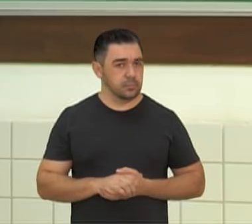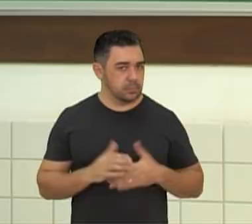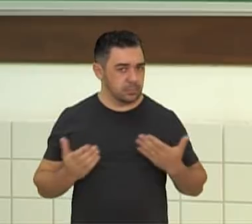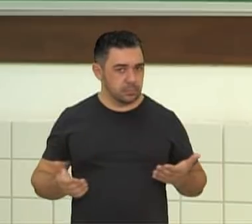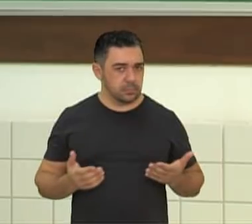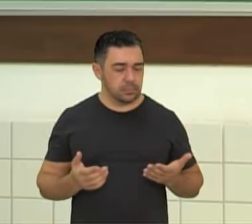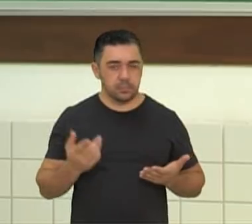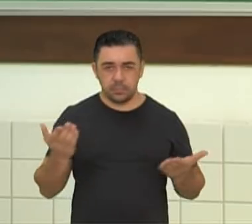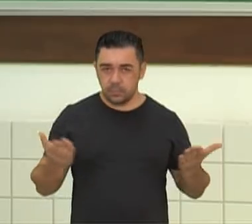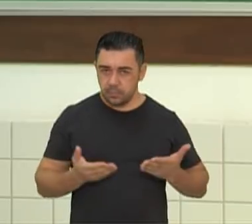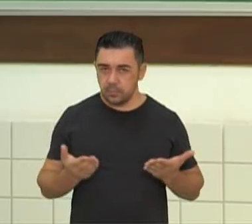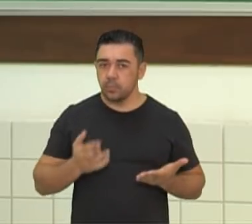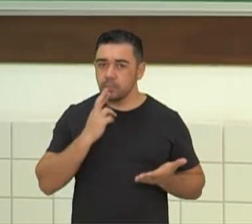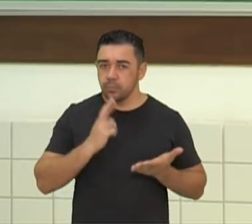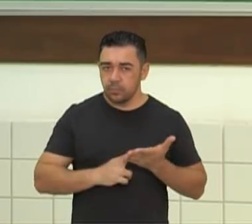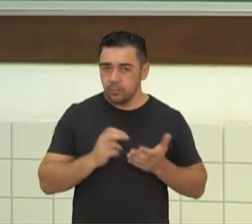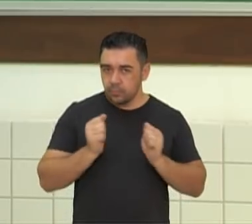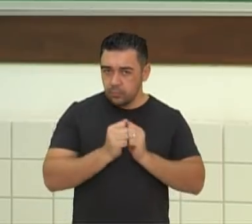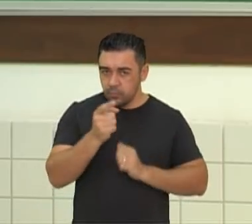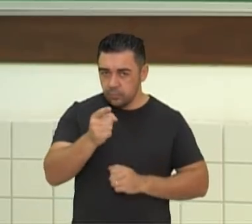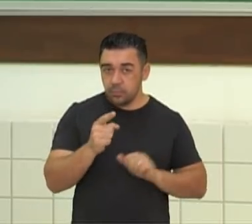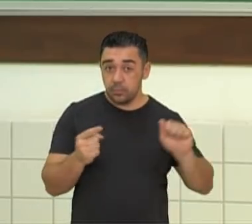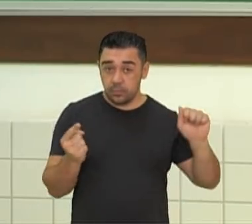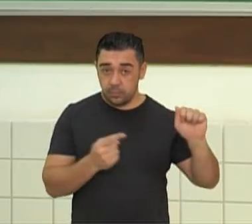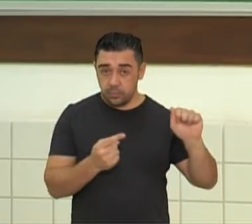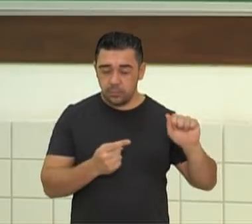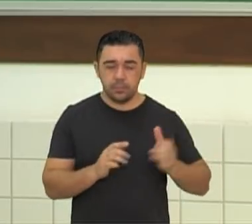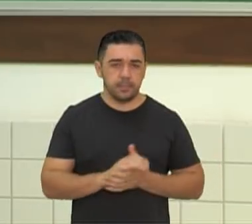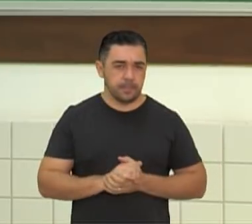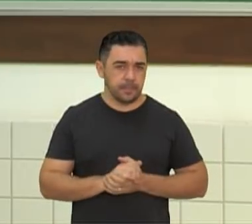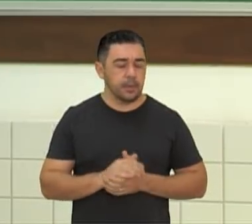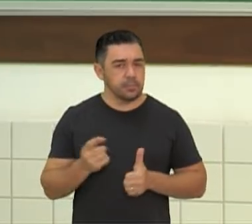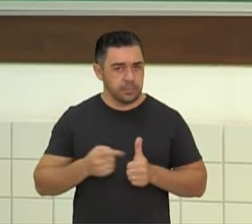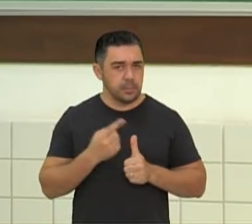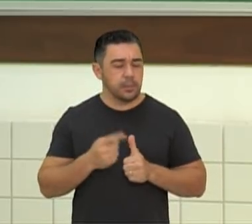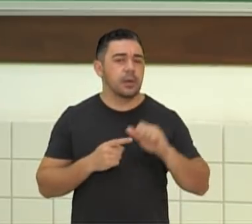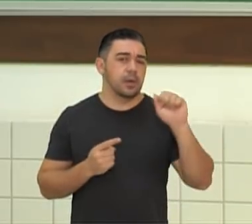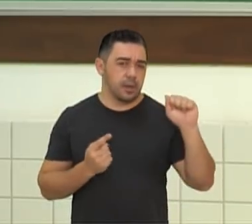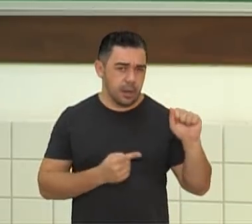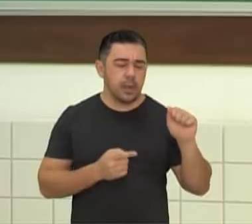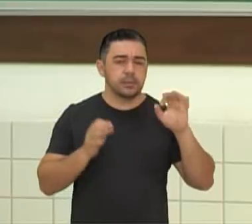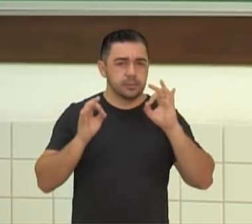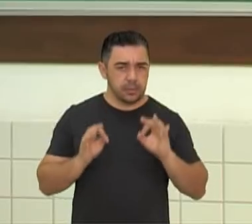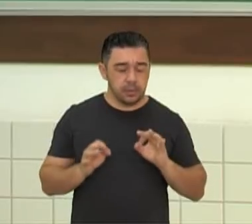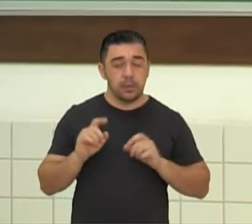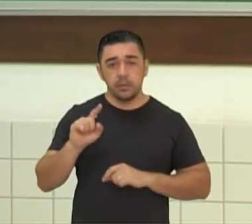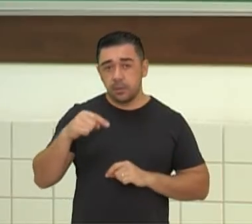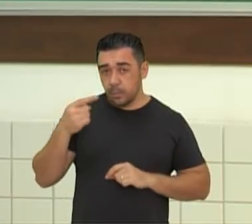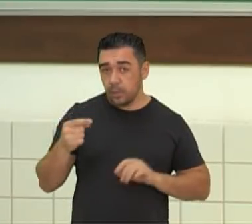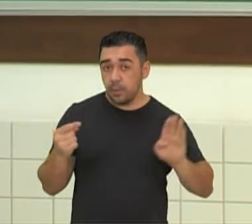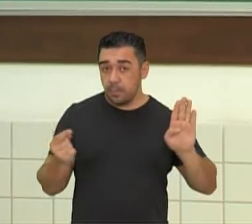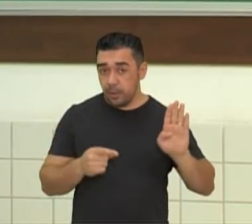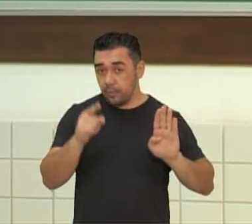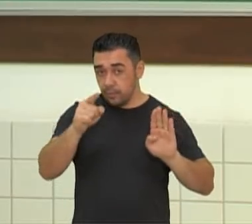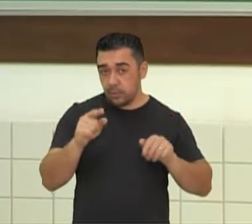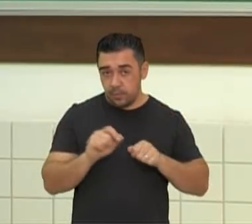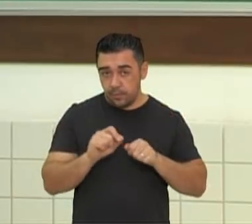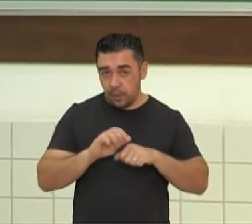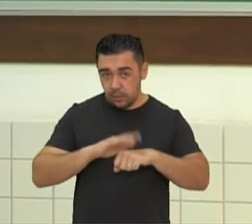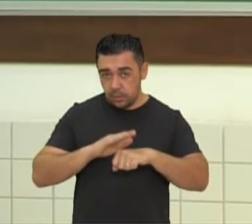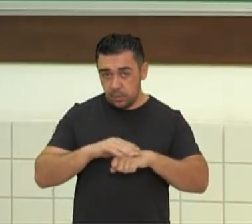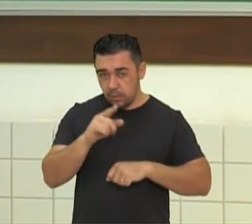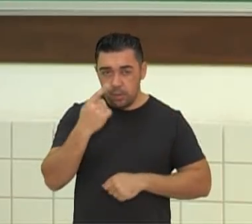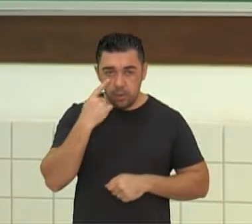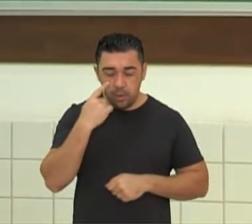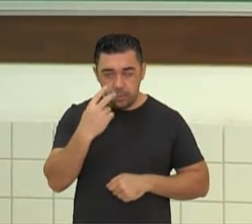Então, pessoal, eu quero fazer agora com vocês a letra A, tá? Nós vamos fazer a letra A bem certinho o gráfico e daí você completa a letra B para a gente corrigir. Dá uma